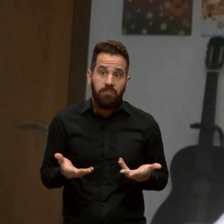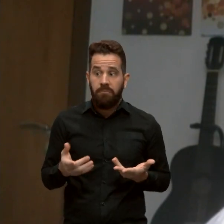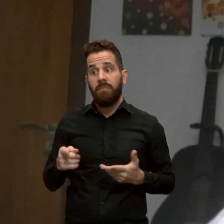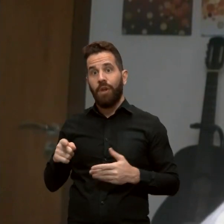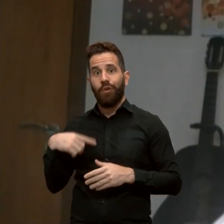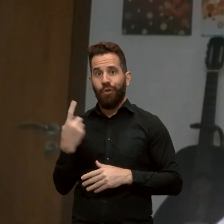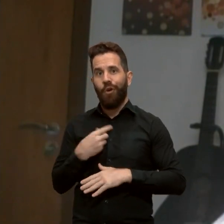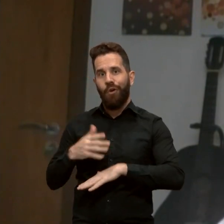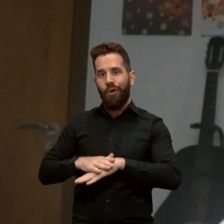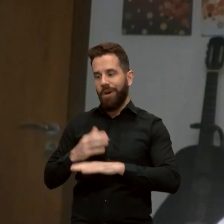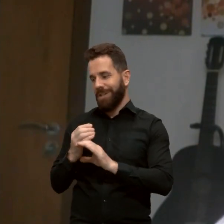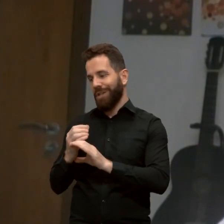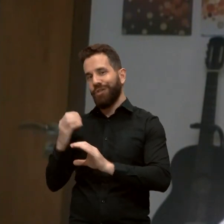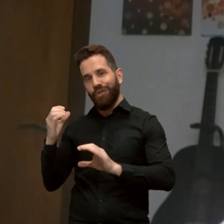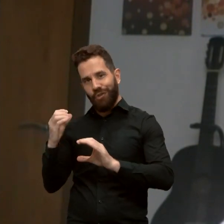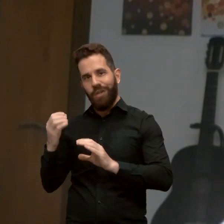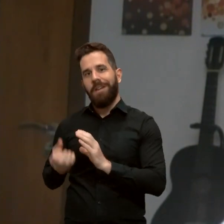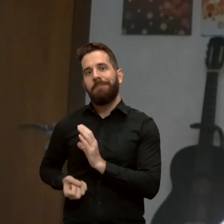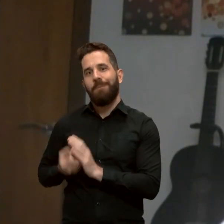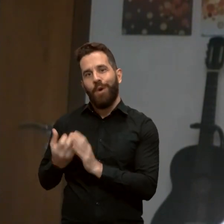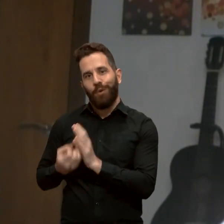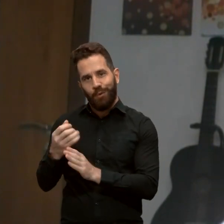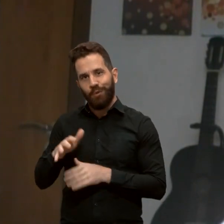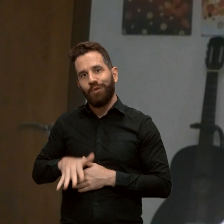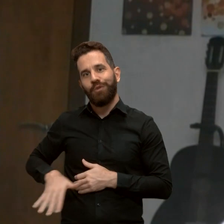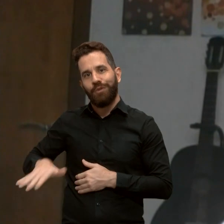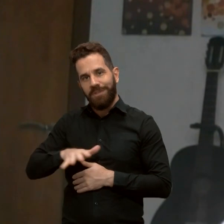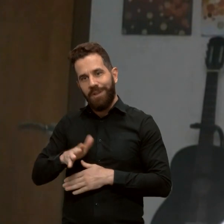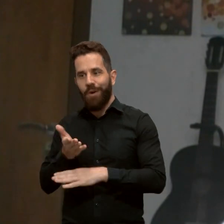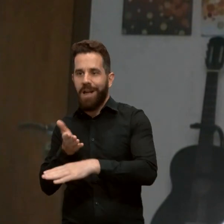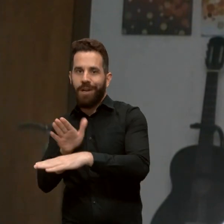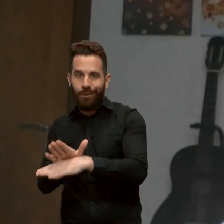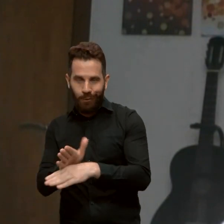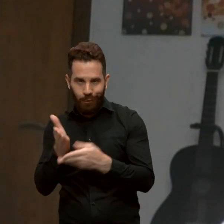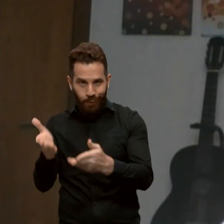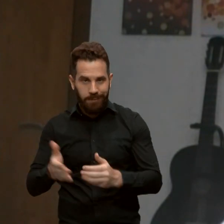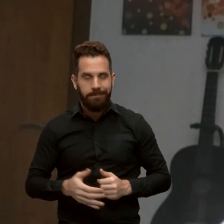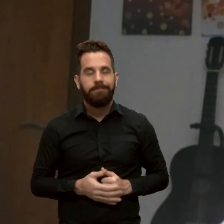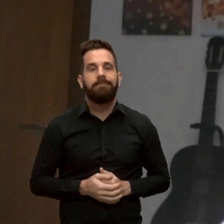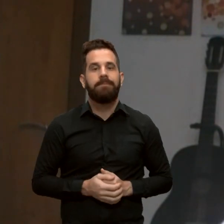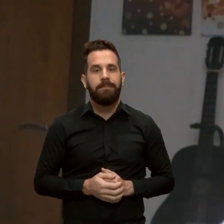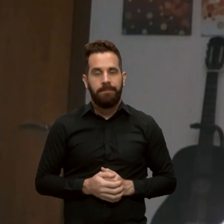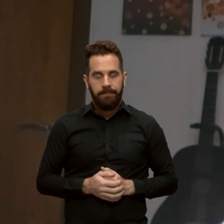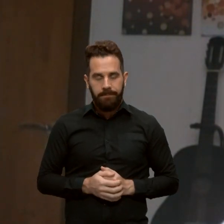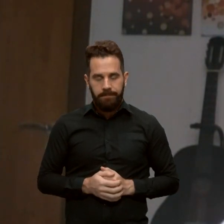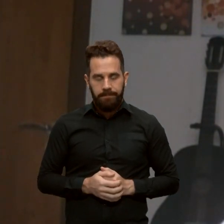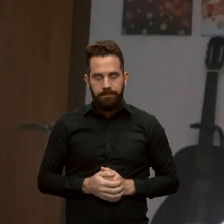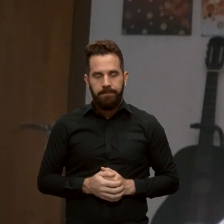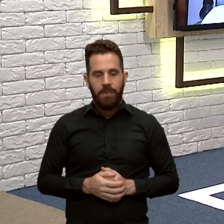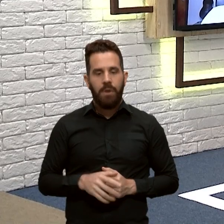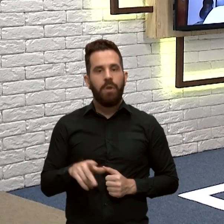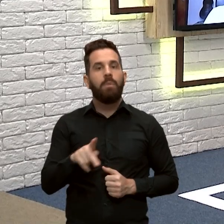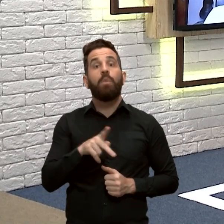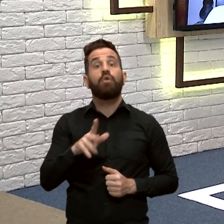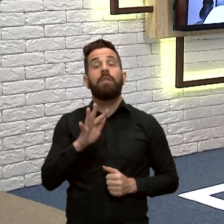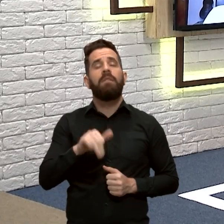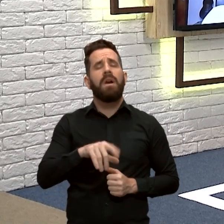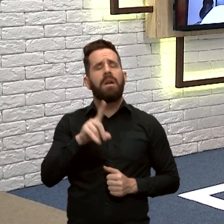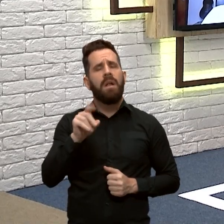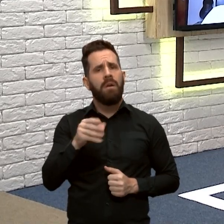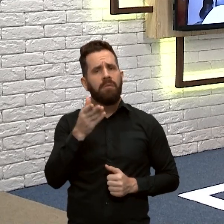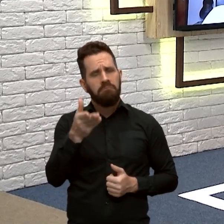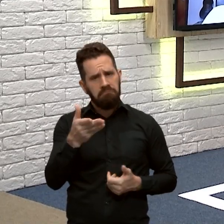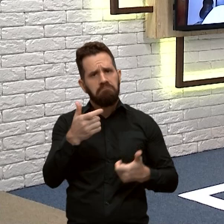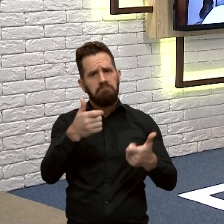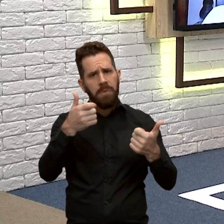de produção, né, em específico a engenharia de produção, atua nesses empreendimentos. Professor Fernando, o senhor destacou a